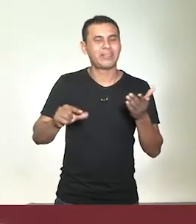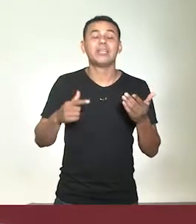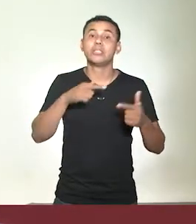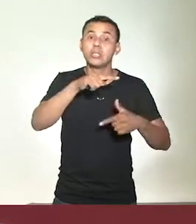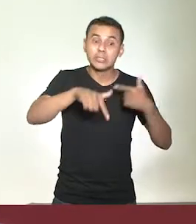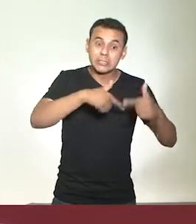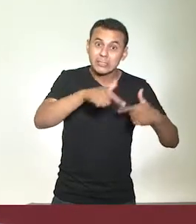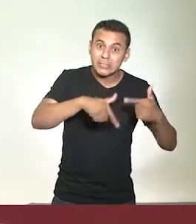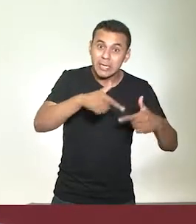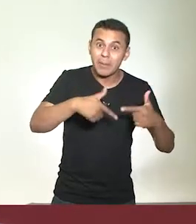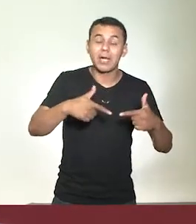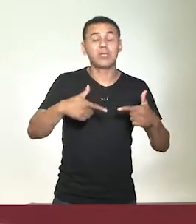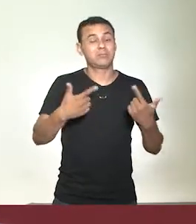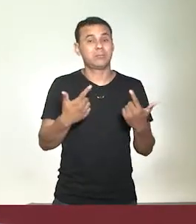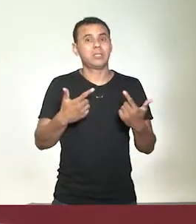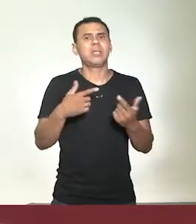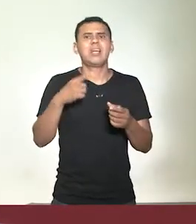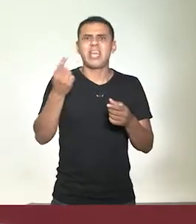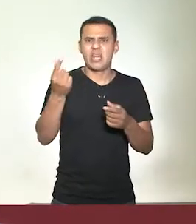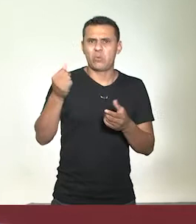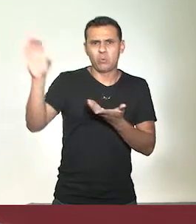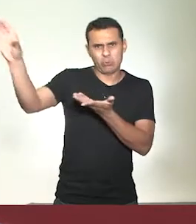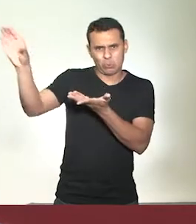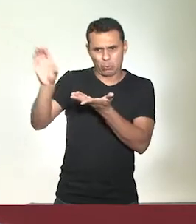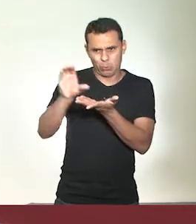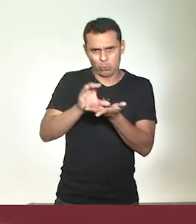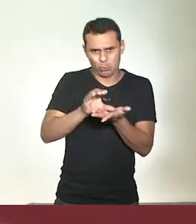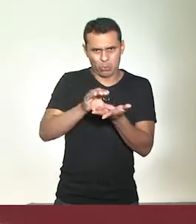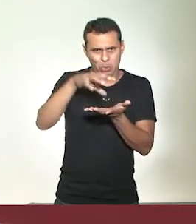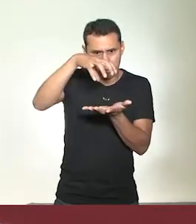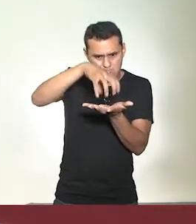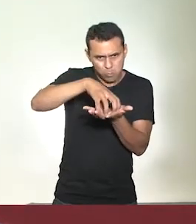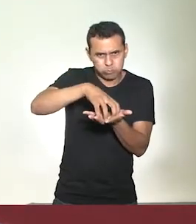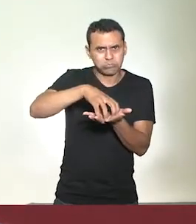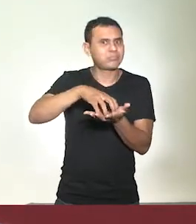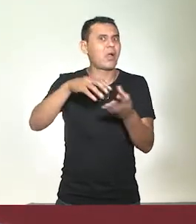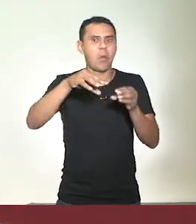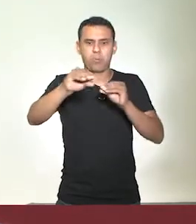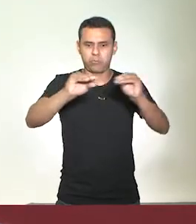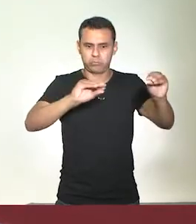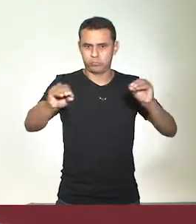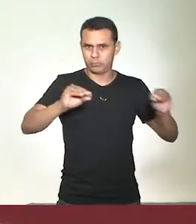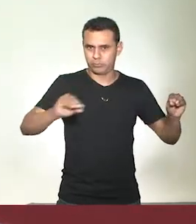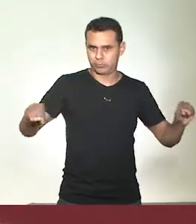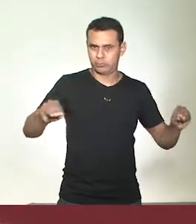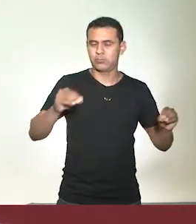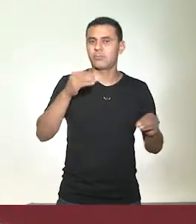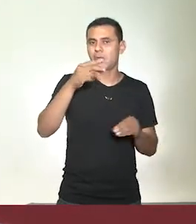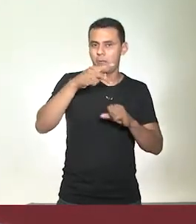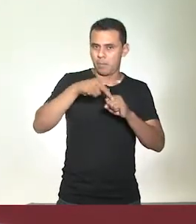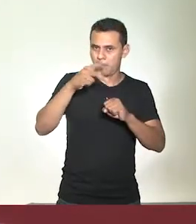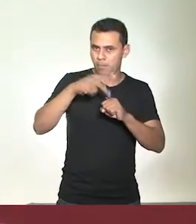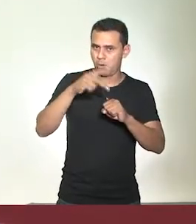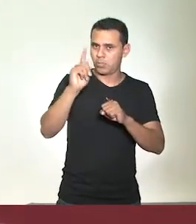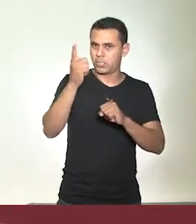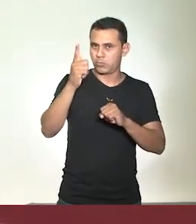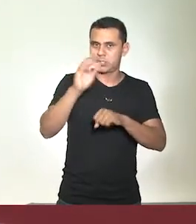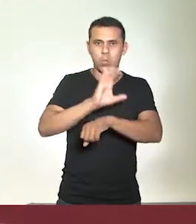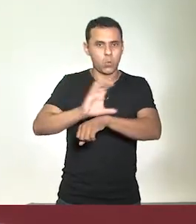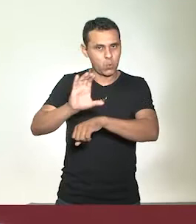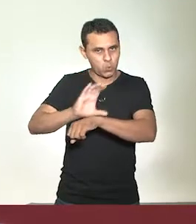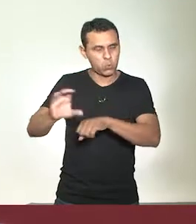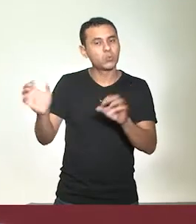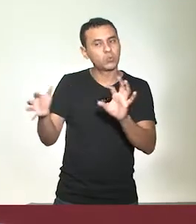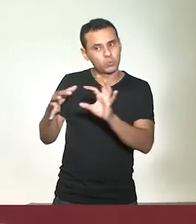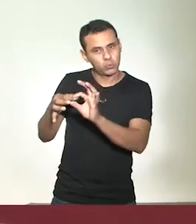tentando trabalhar ouvir a descentralização de recursos em torno de três meio por cento para os cursos de pós-graduação né juntamente